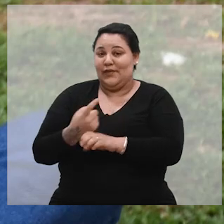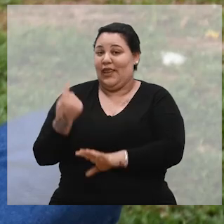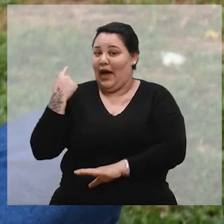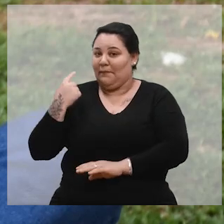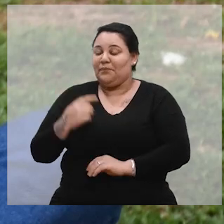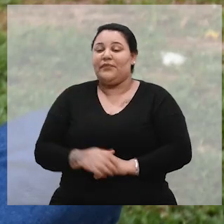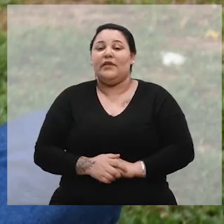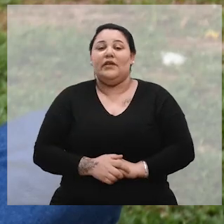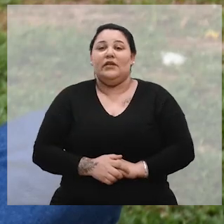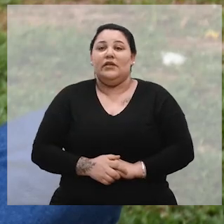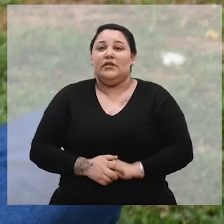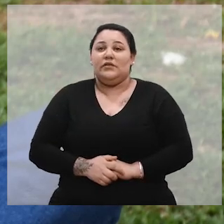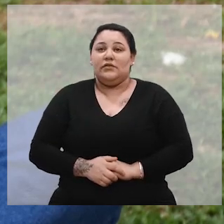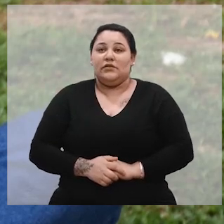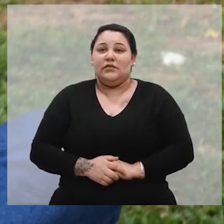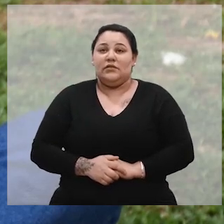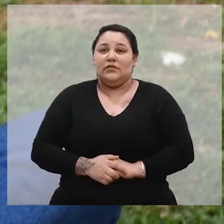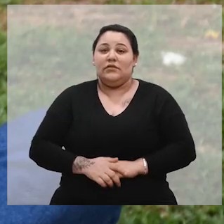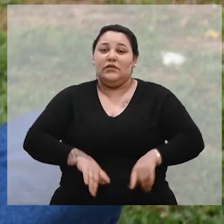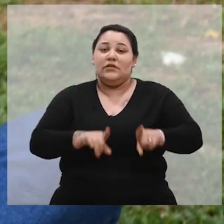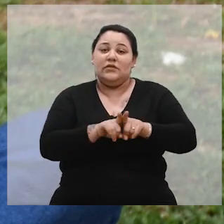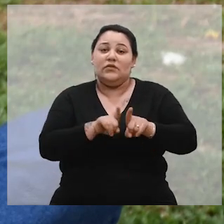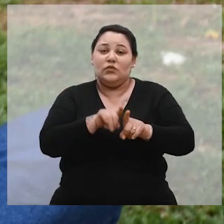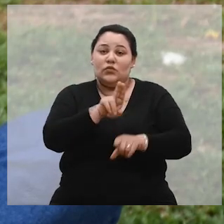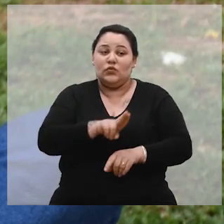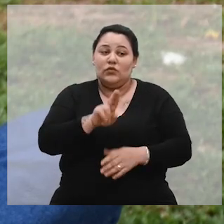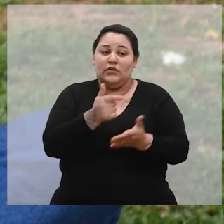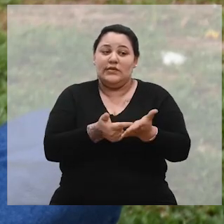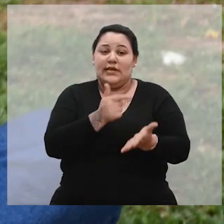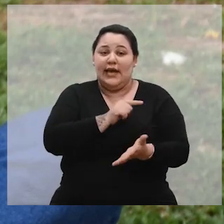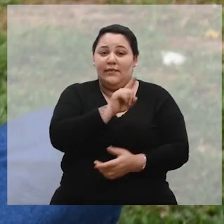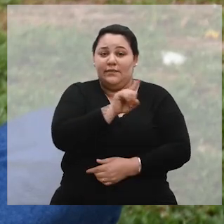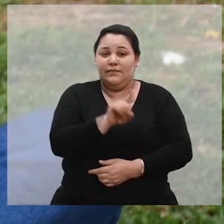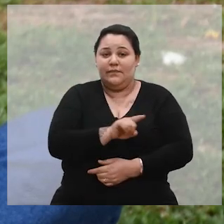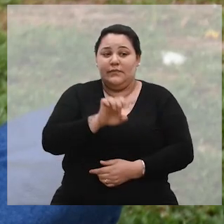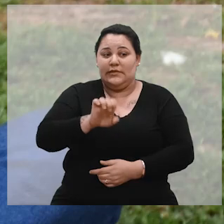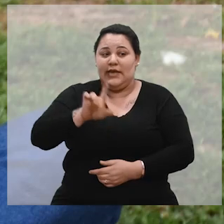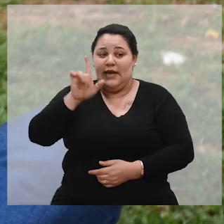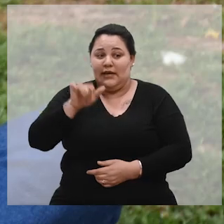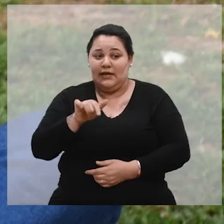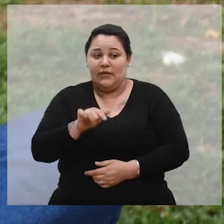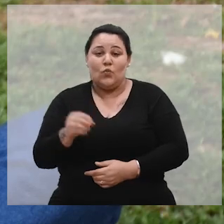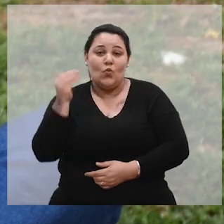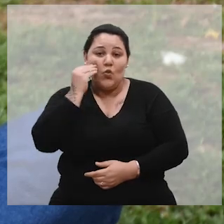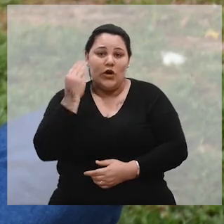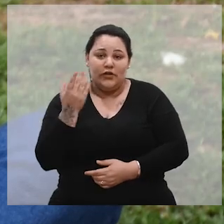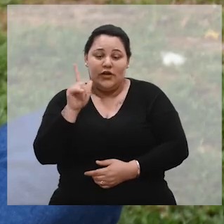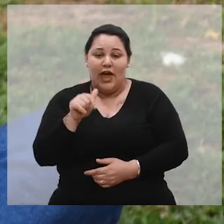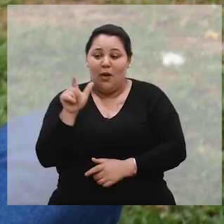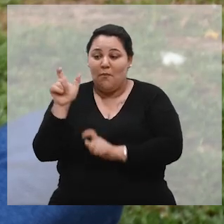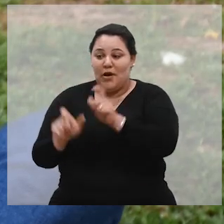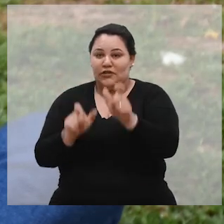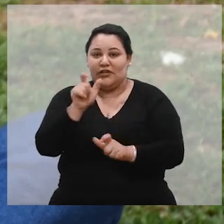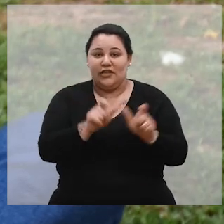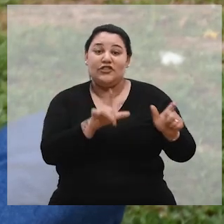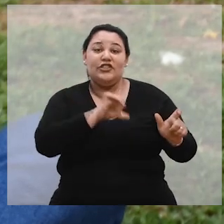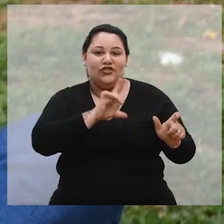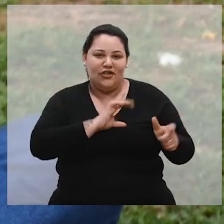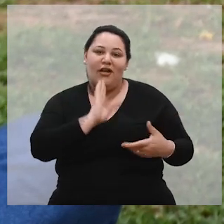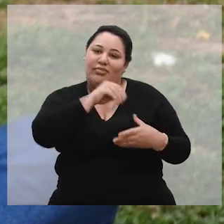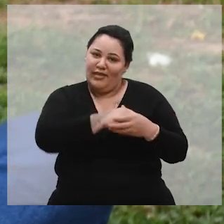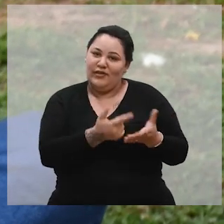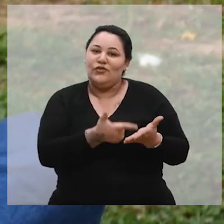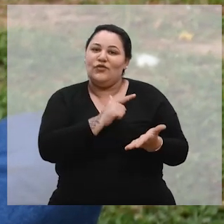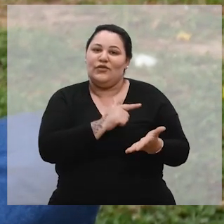época, com o Zé do Beijo. E era um personagem que existia em Cazuza